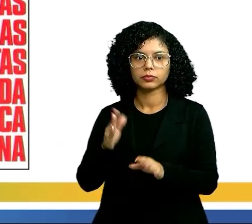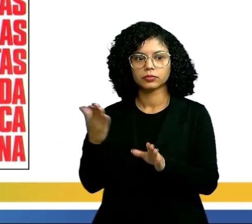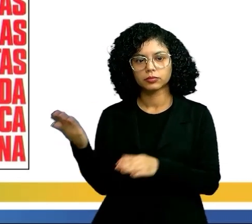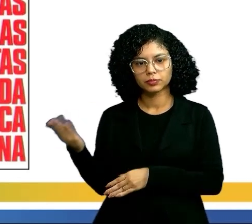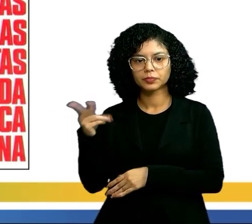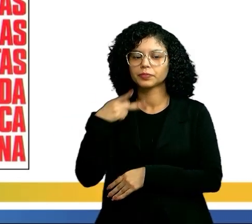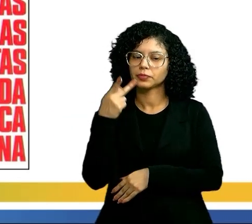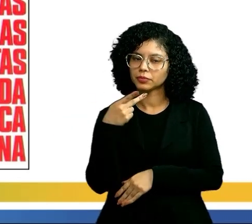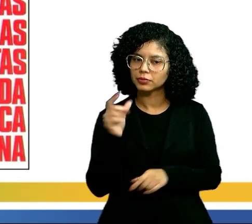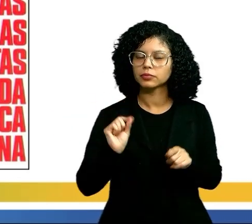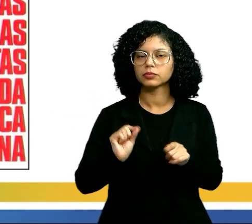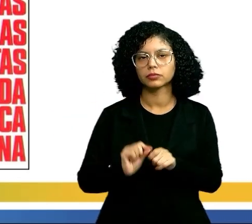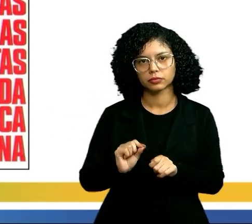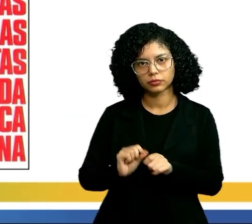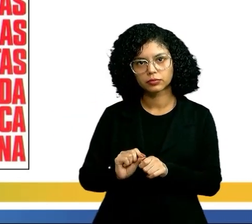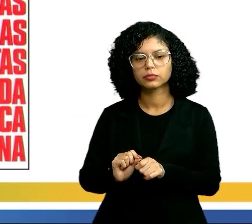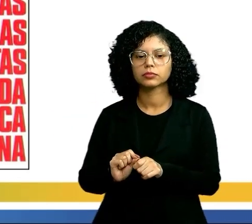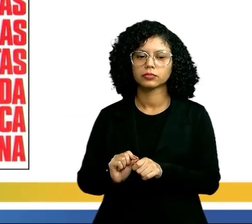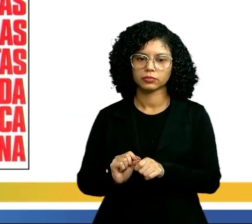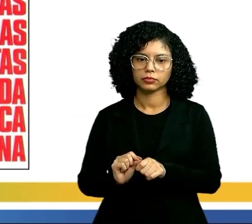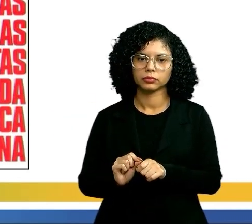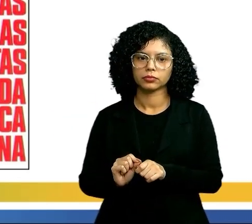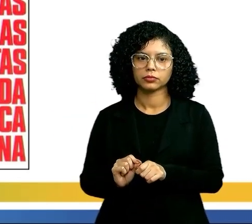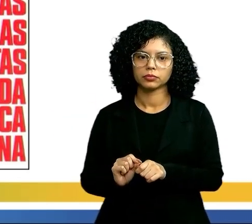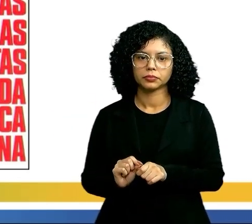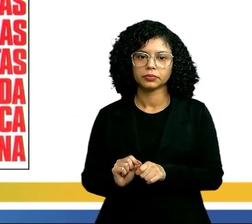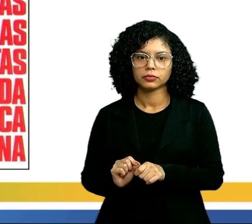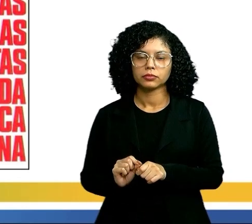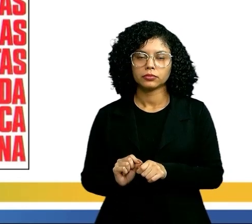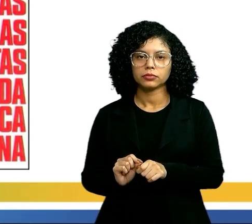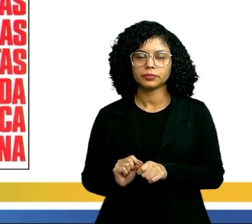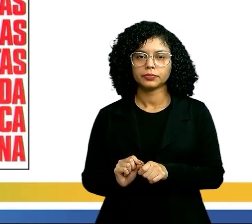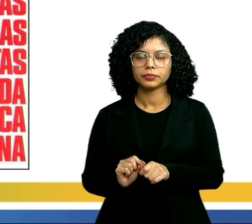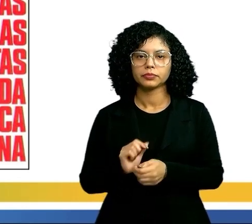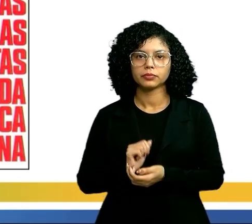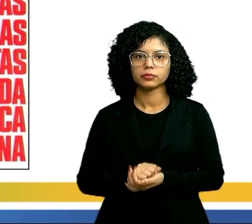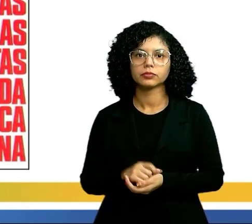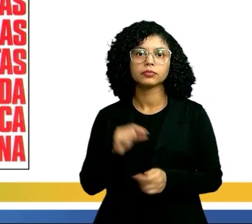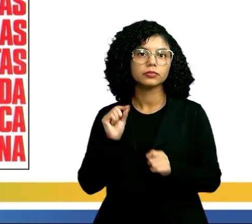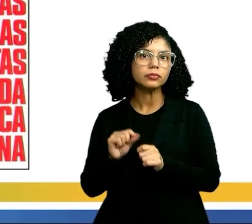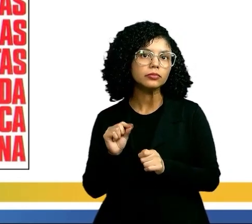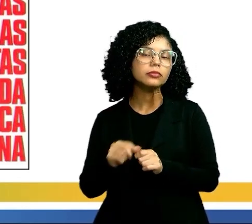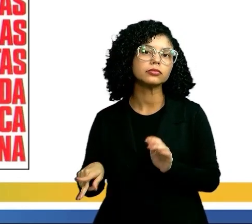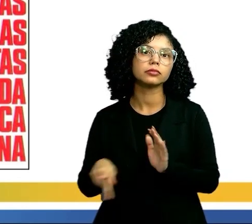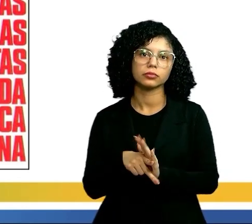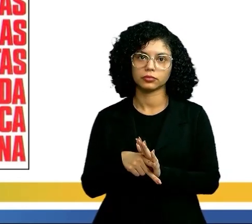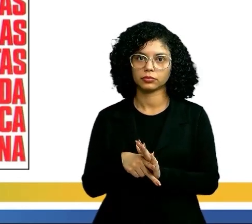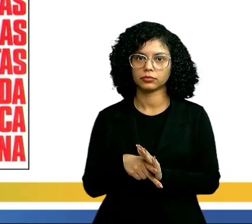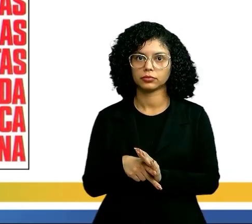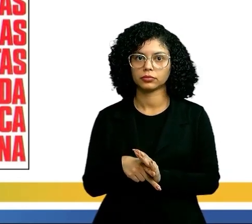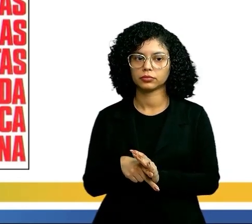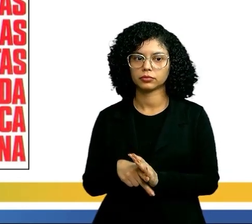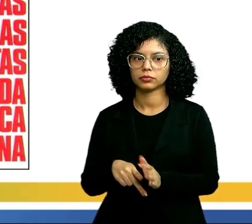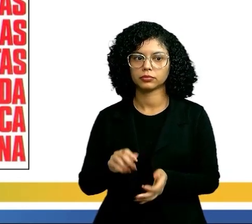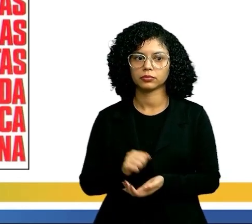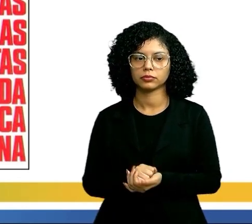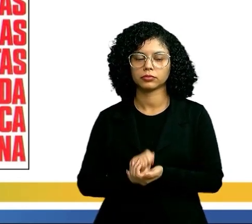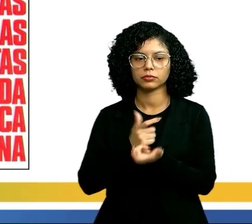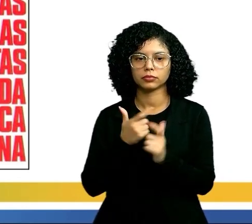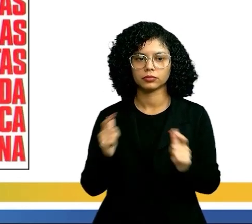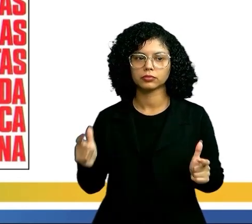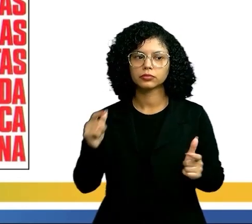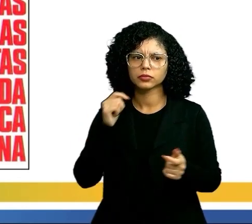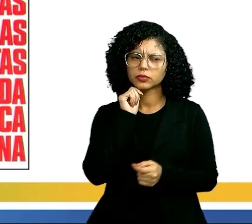falei, que foi, digamos assim, feito pelo arquiteto Oscar